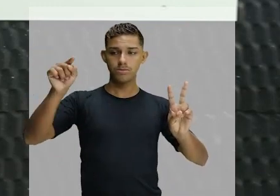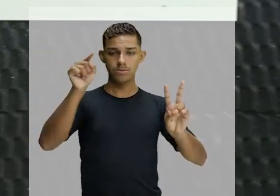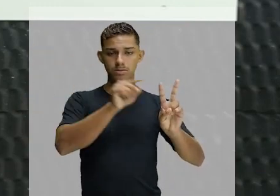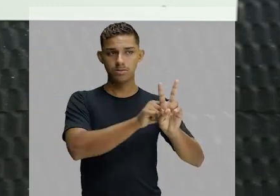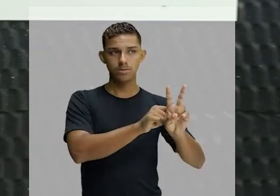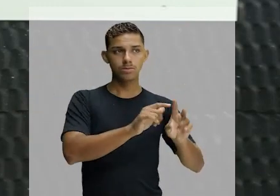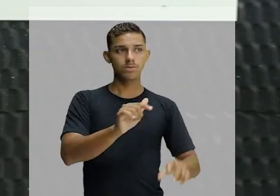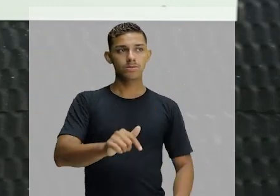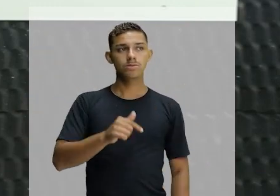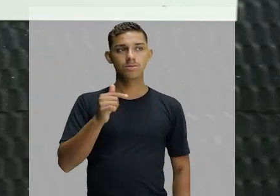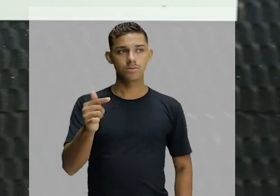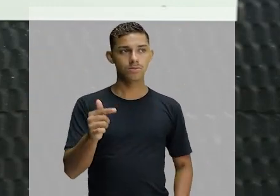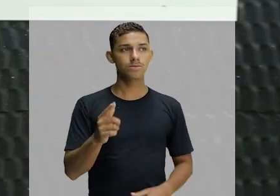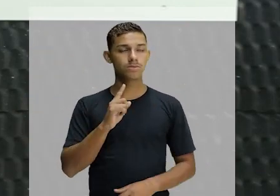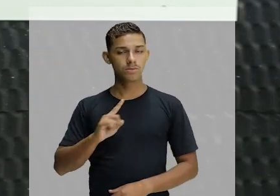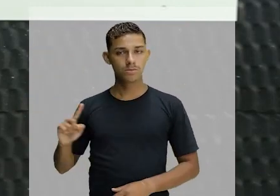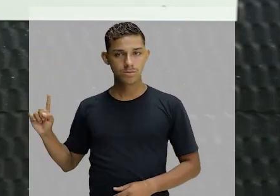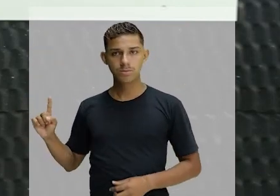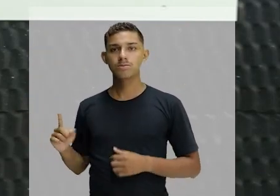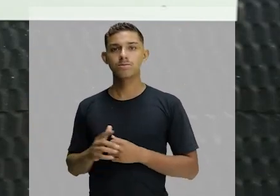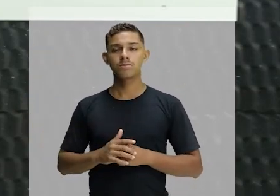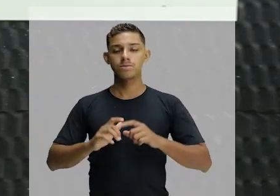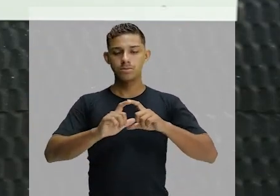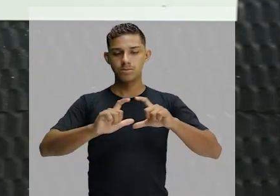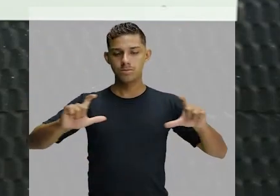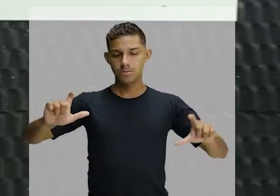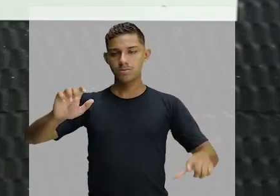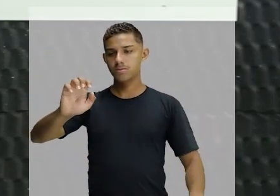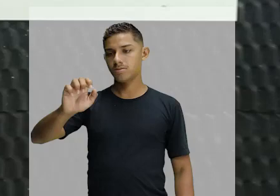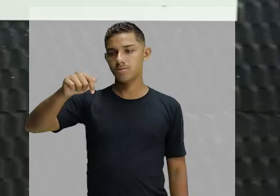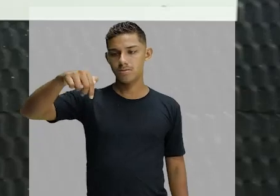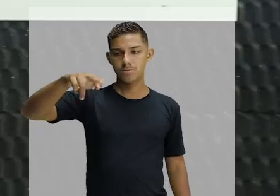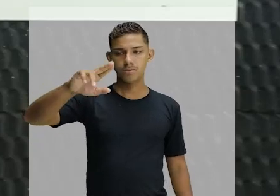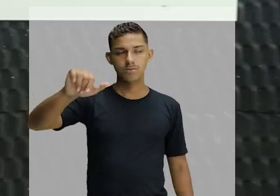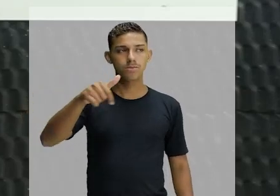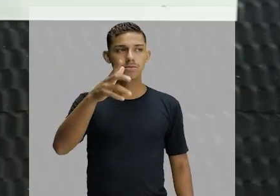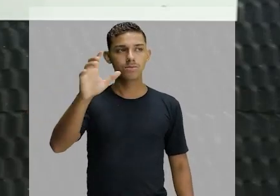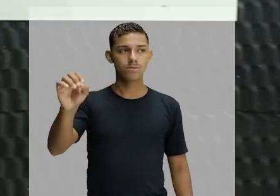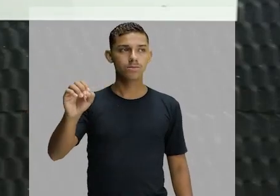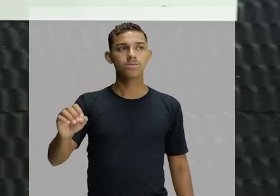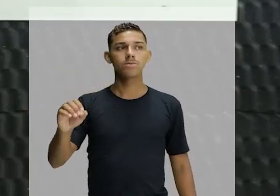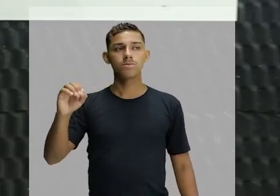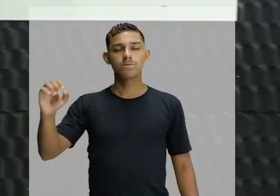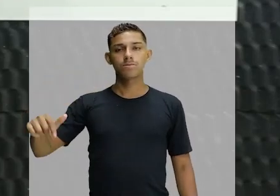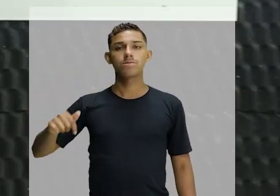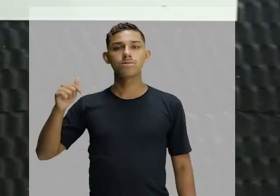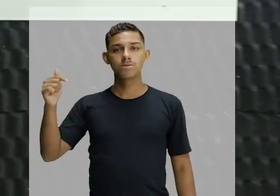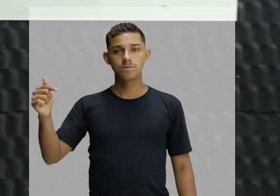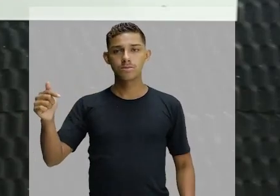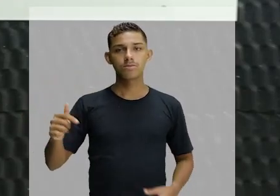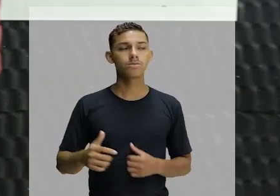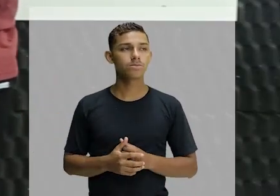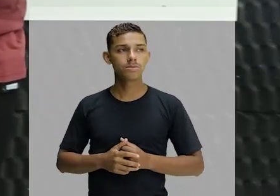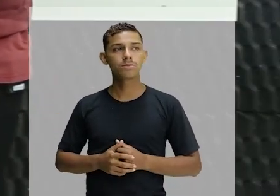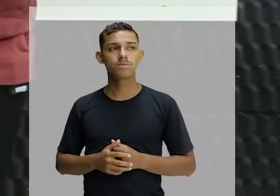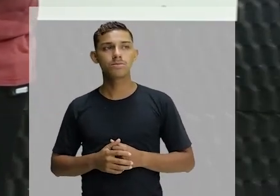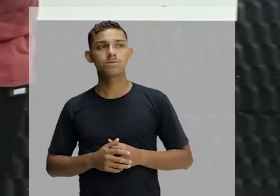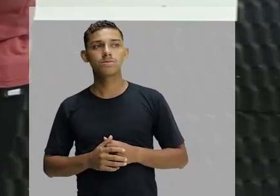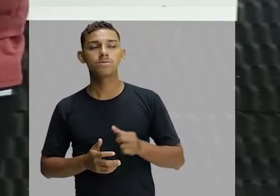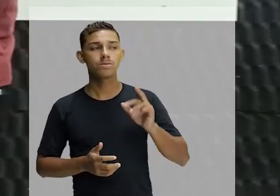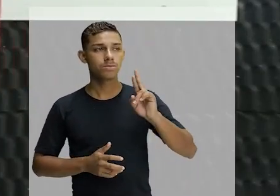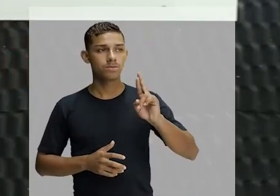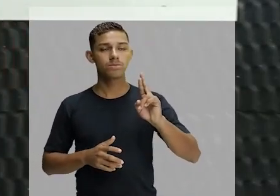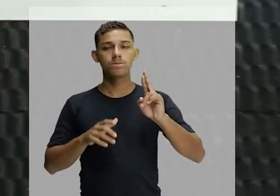da circunferência, que tem centro no ponto de coordenada menos 1 e menos 4 e raio igual a